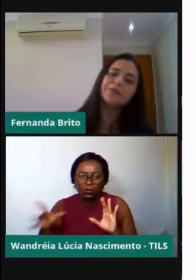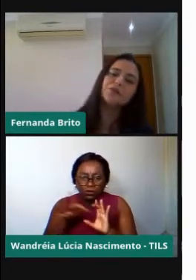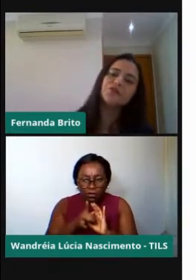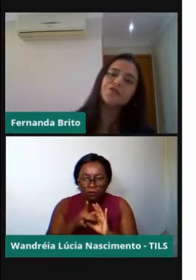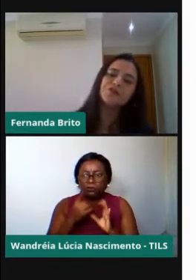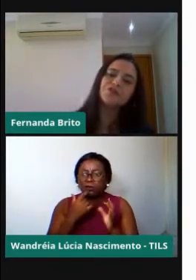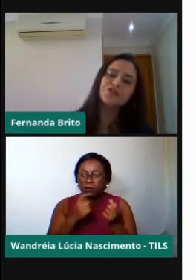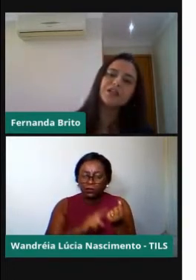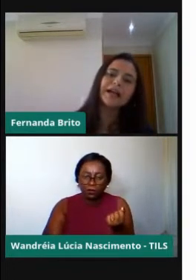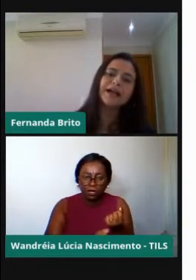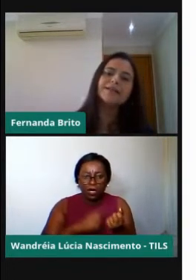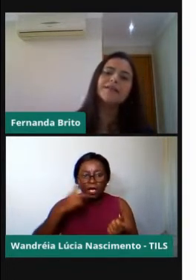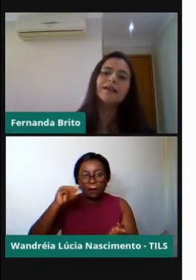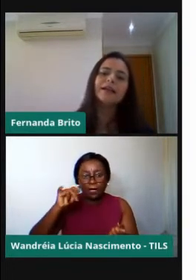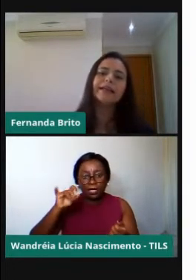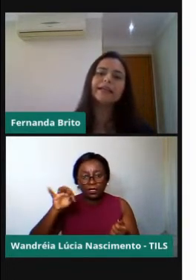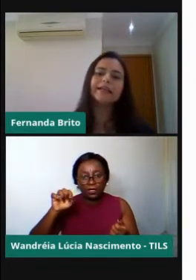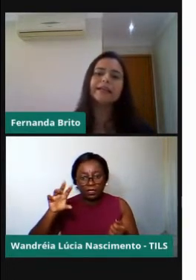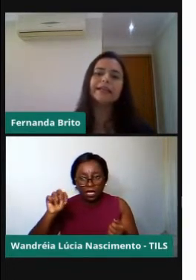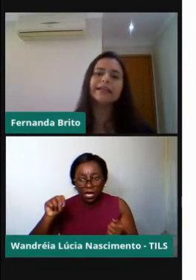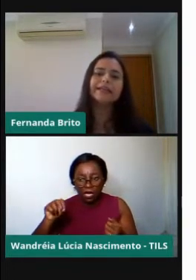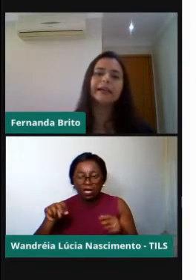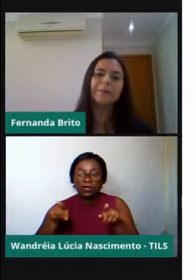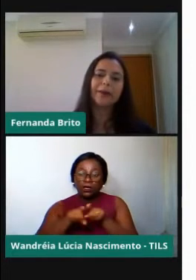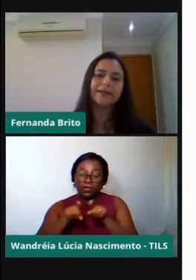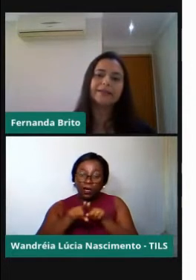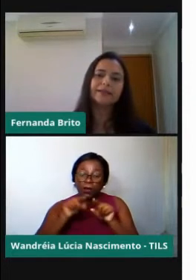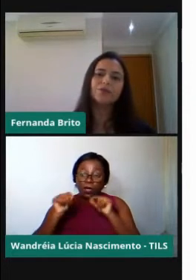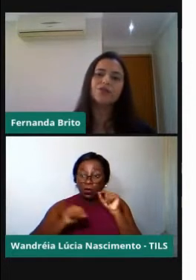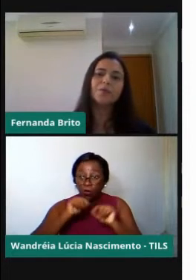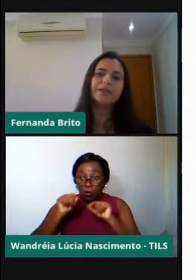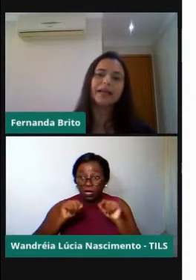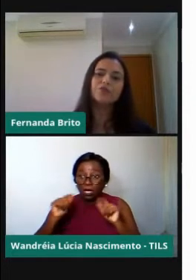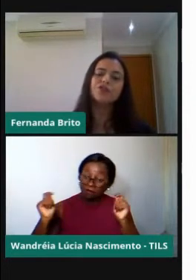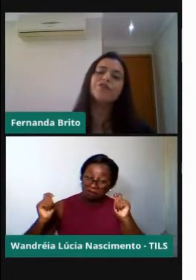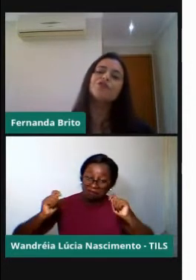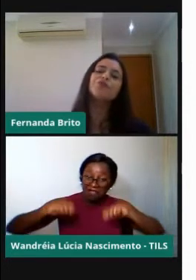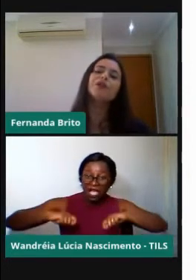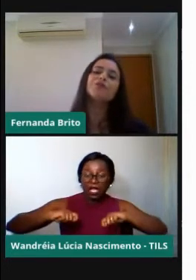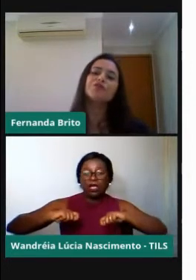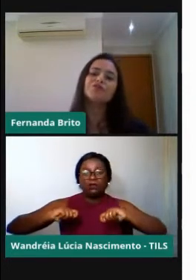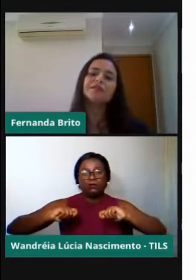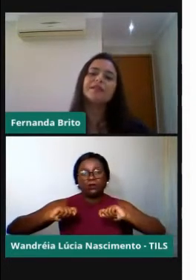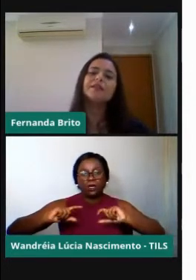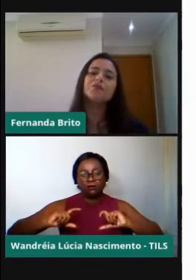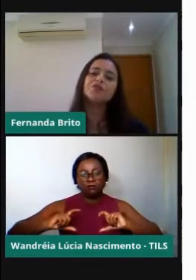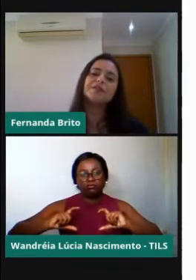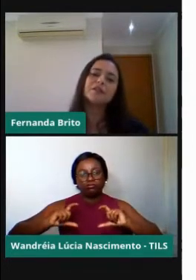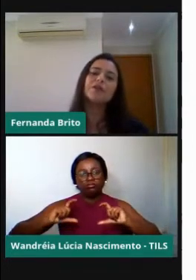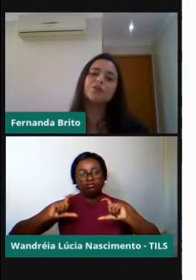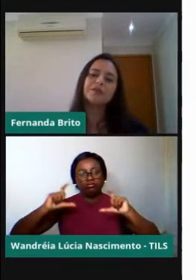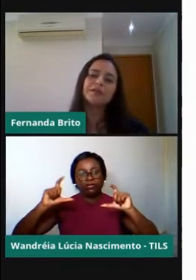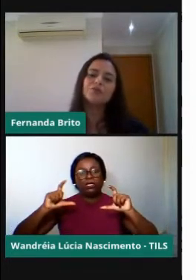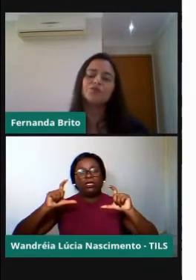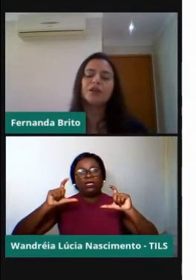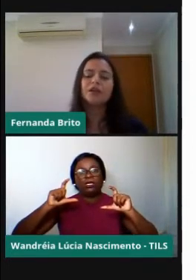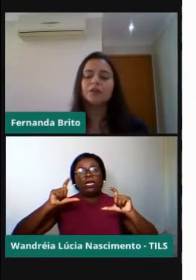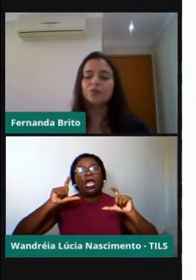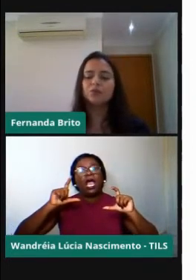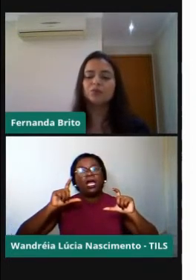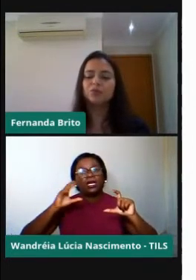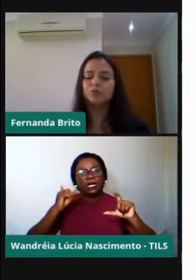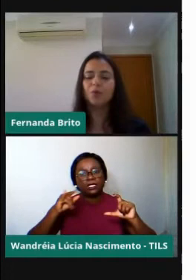como ele é um inibidor de fosfodiesterase, ele é capaz, então, de aumentar os níveis de nucleotídeos cíclicos que são